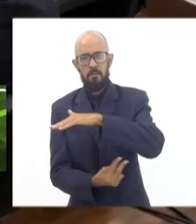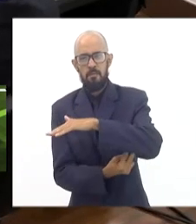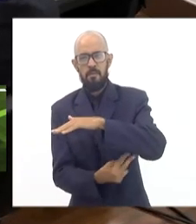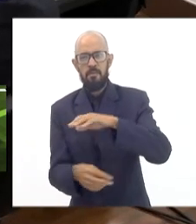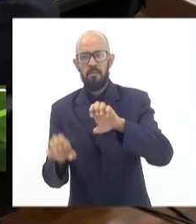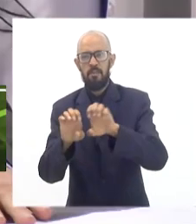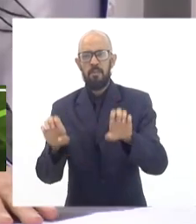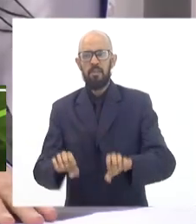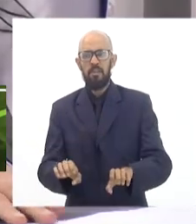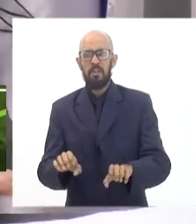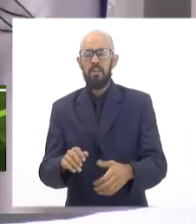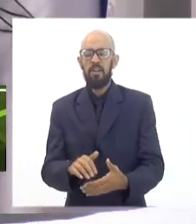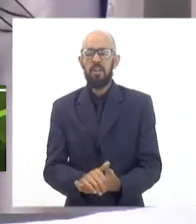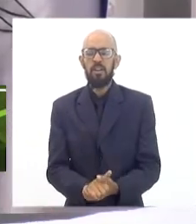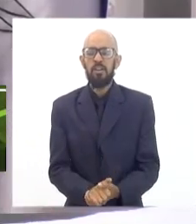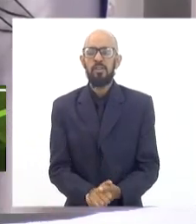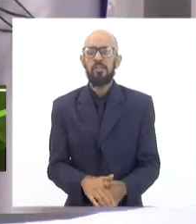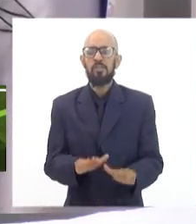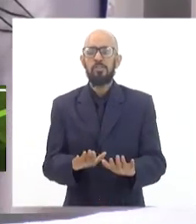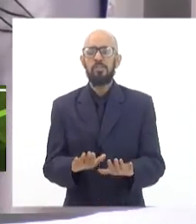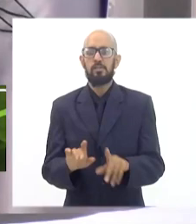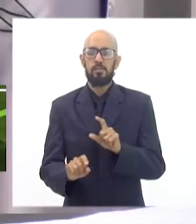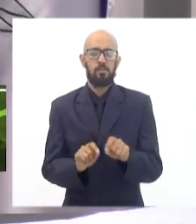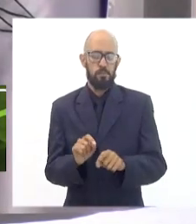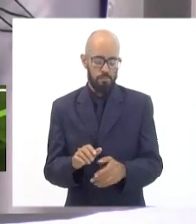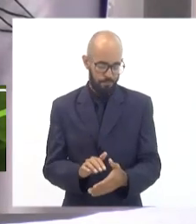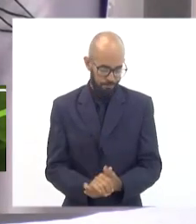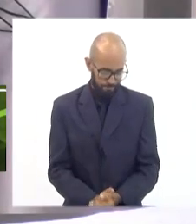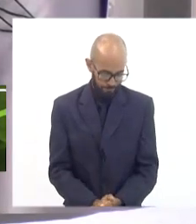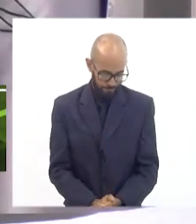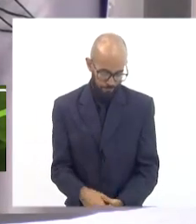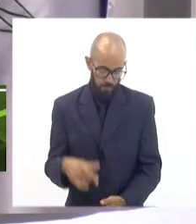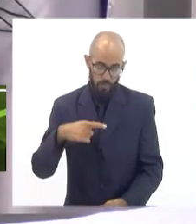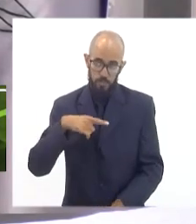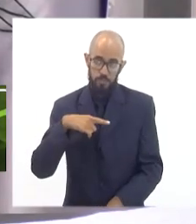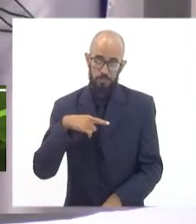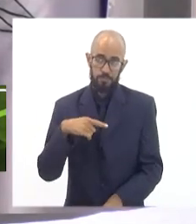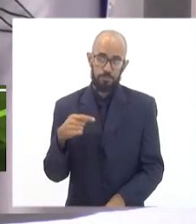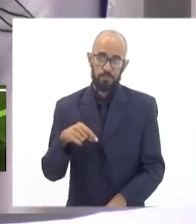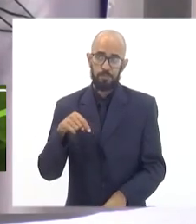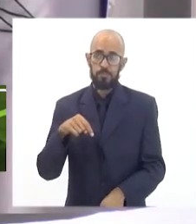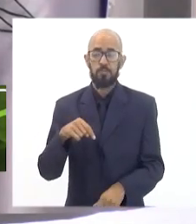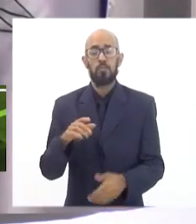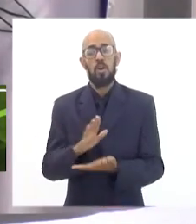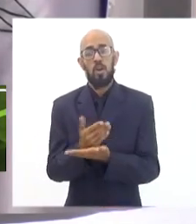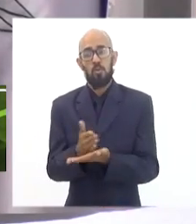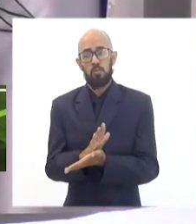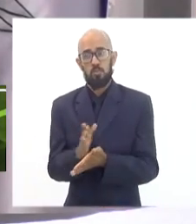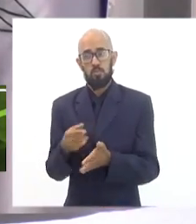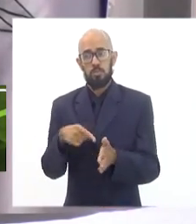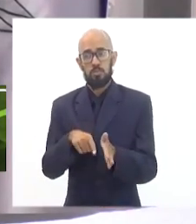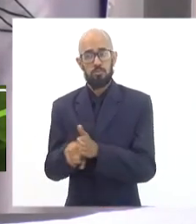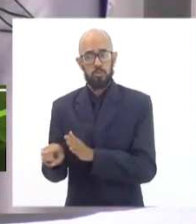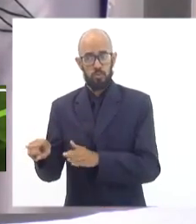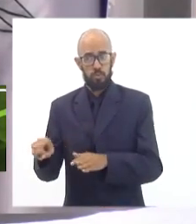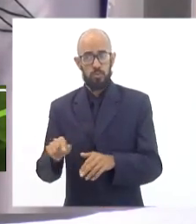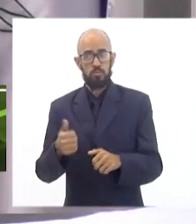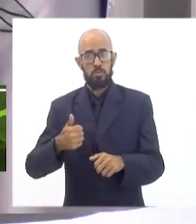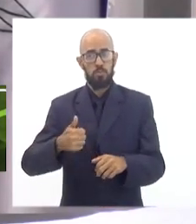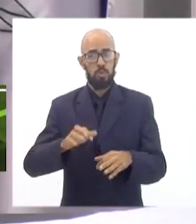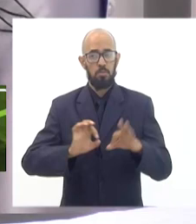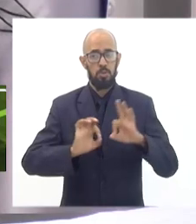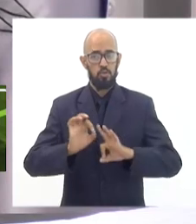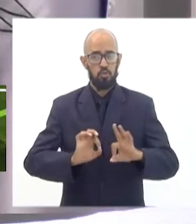E aí e eu tenho aqui o o Max algumas questões primeiro organizacionais